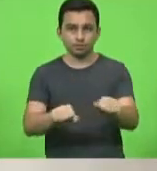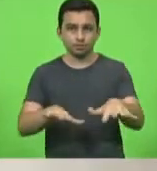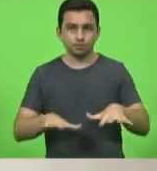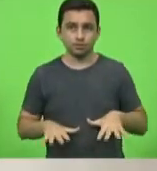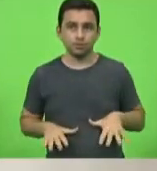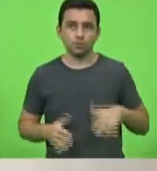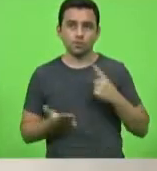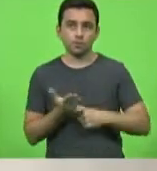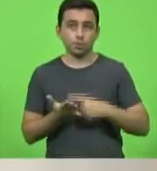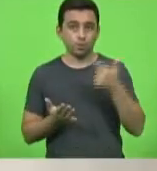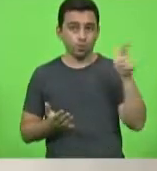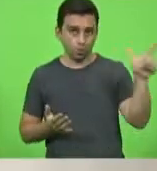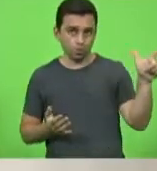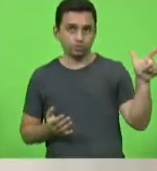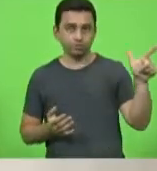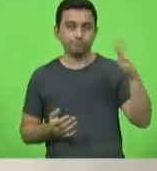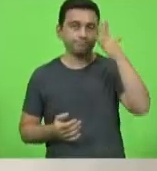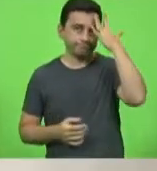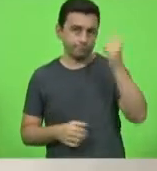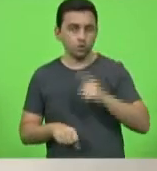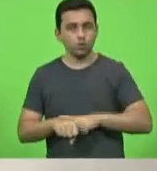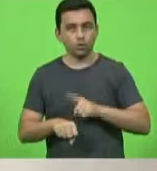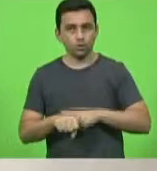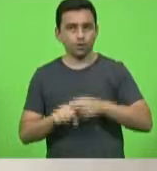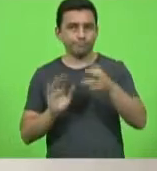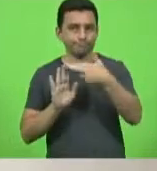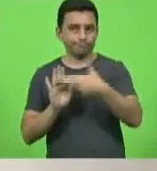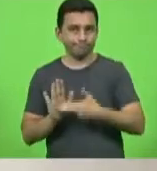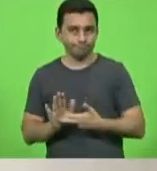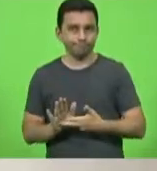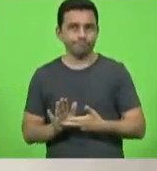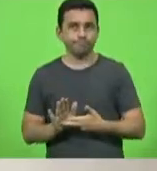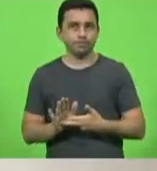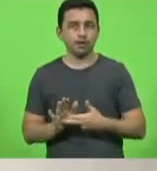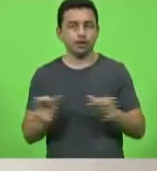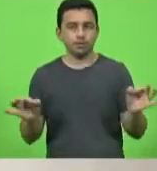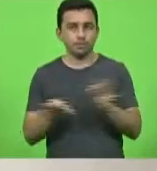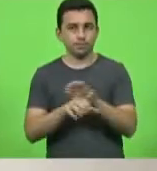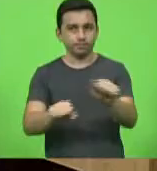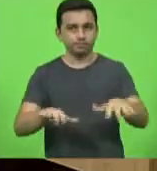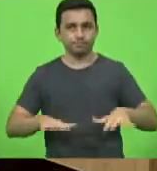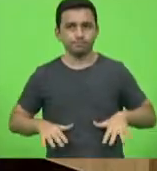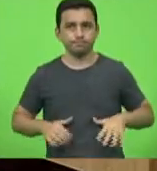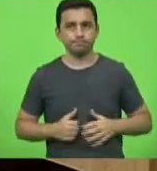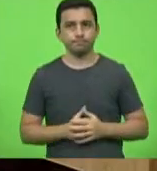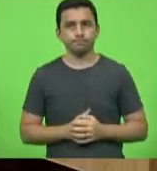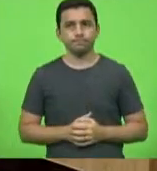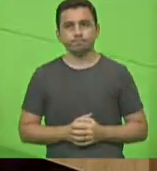convoca outra ordinária para amanhã no horário regimental. Está encerrada a sessão.